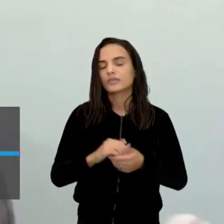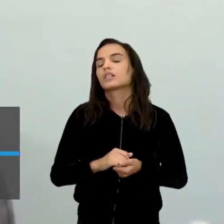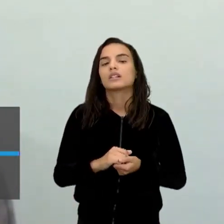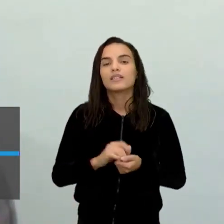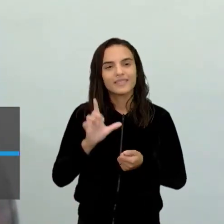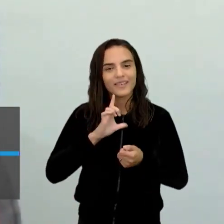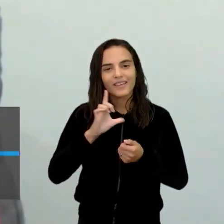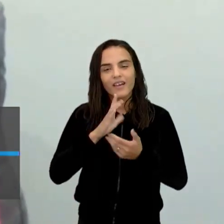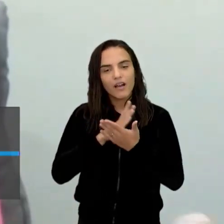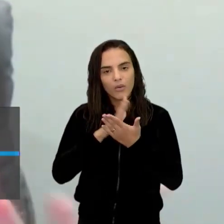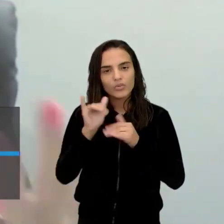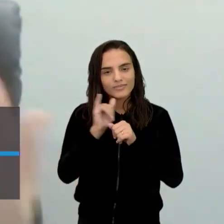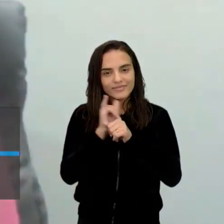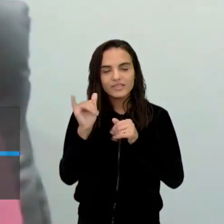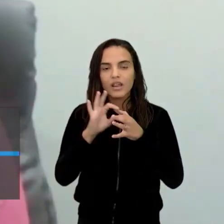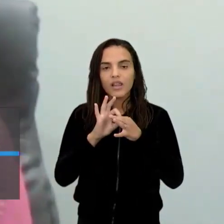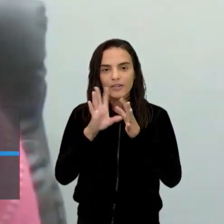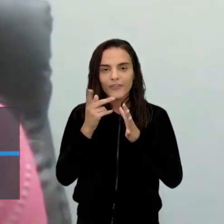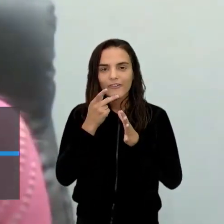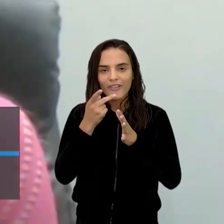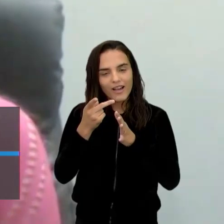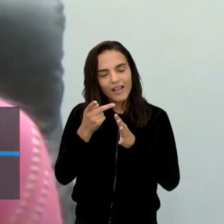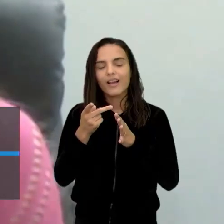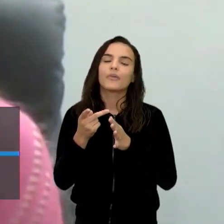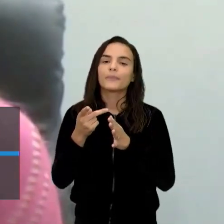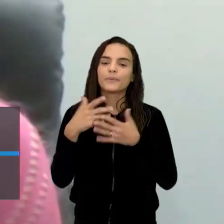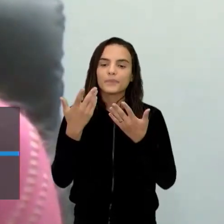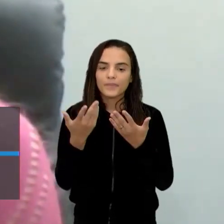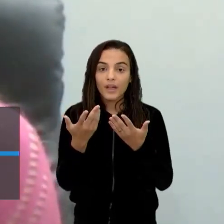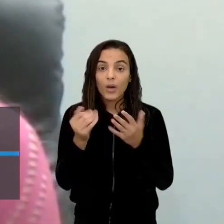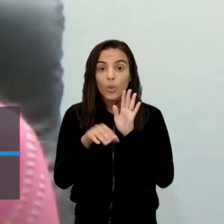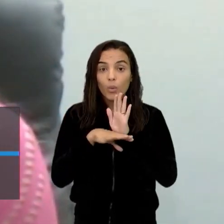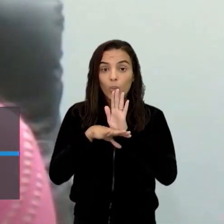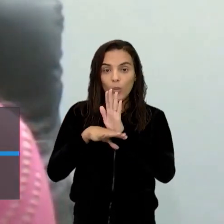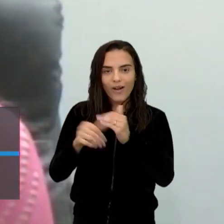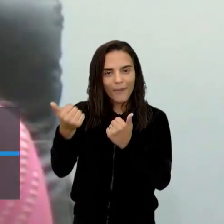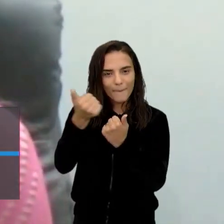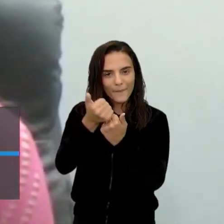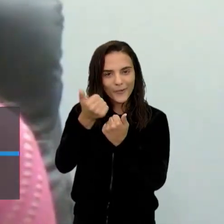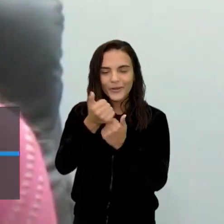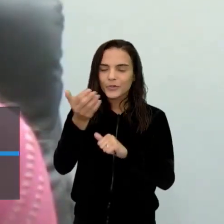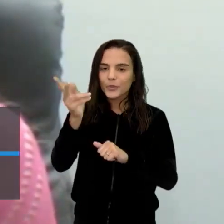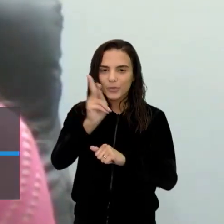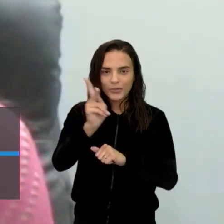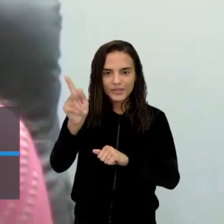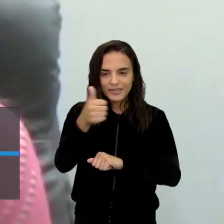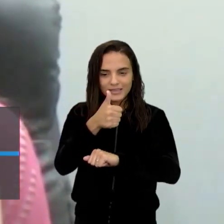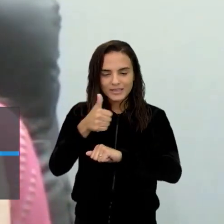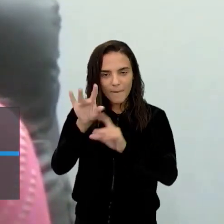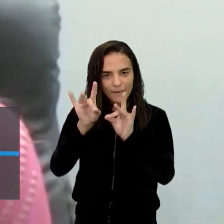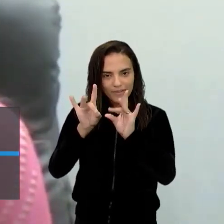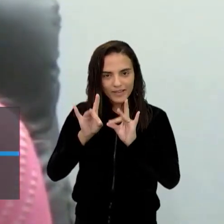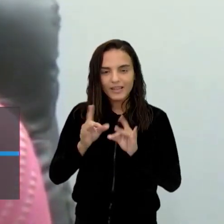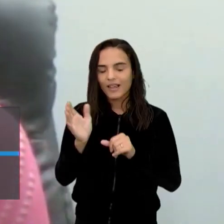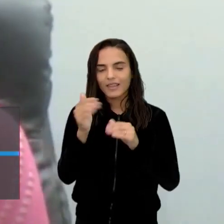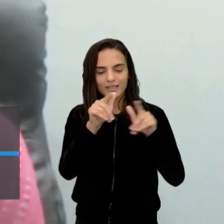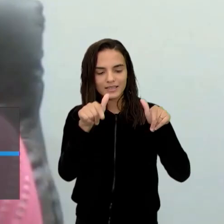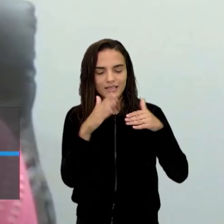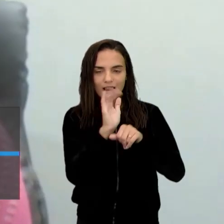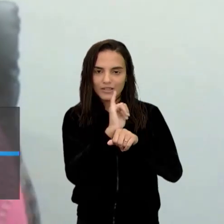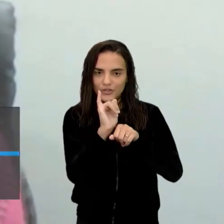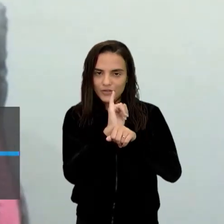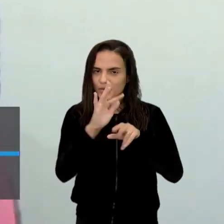temos alguns recursos disponíveis, nós vamos falar aí do apoio dos professores especializados de salas de recurso das diferentes